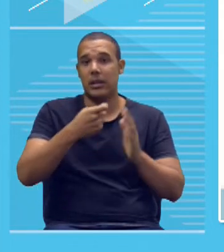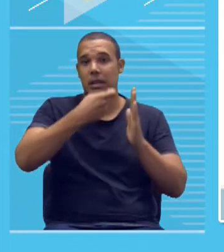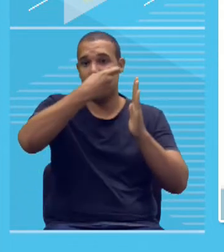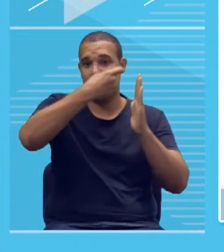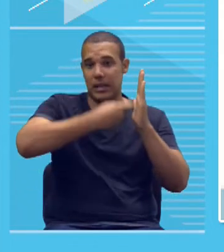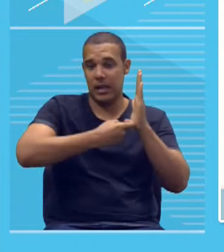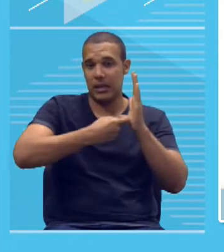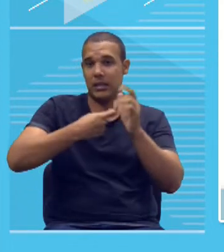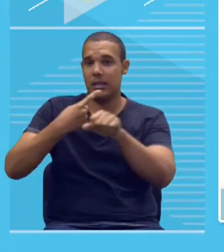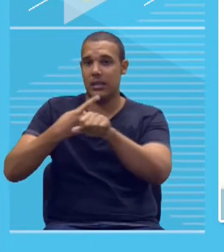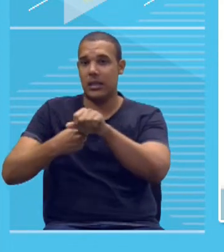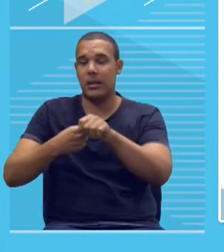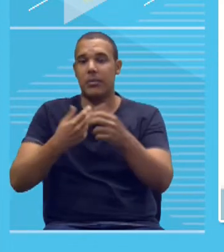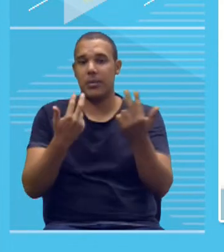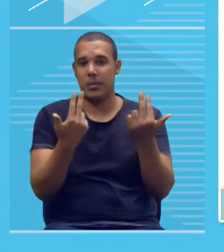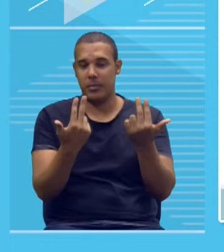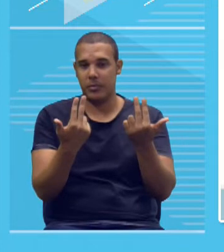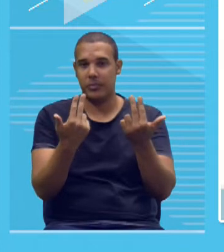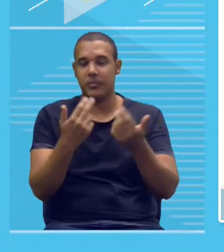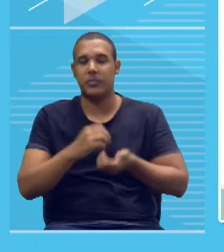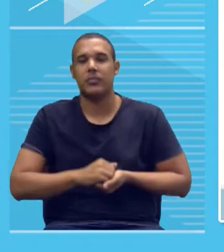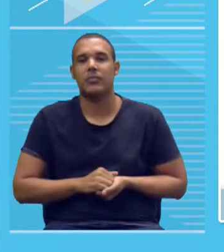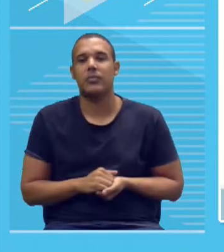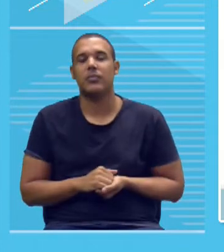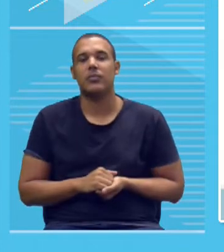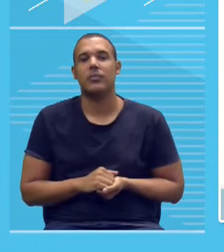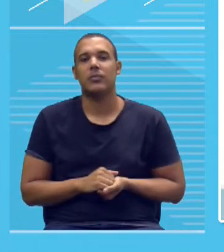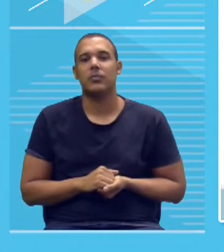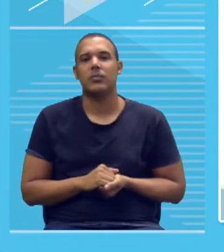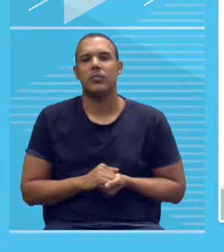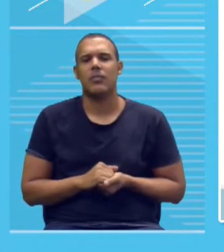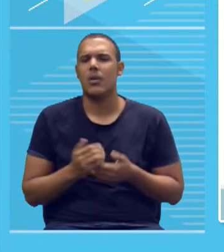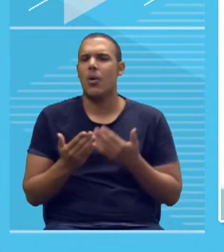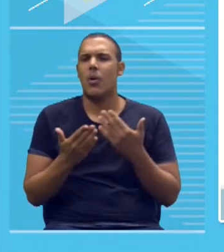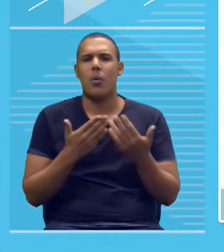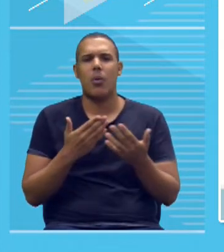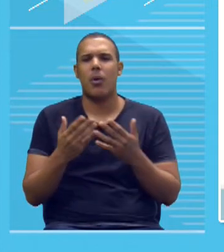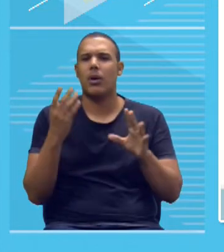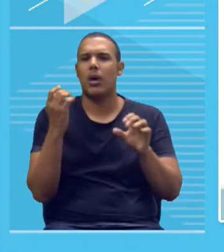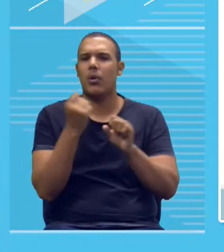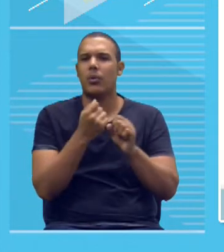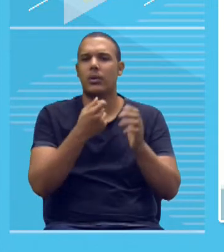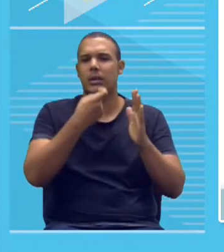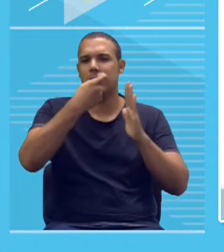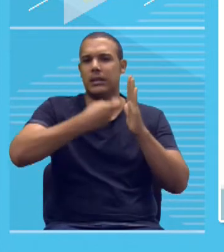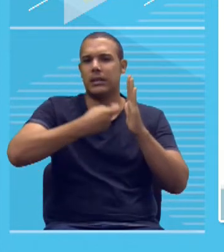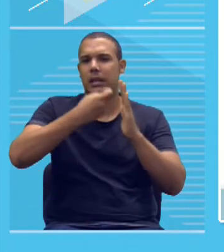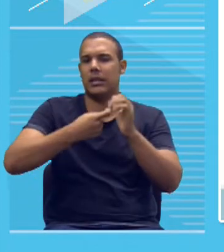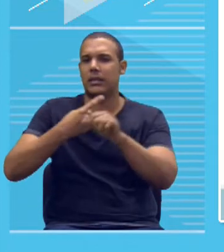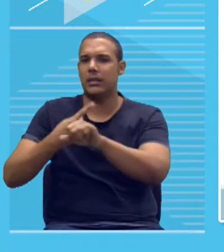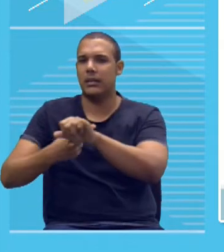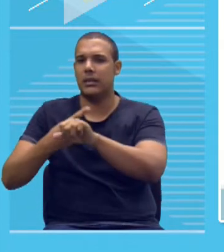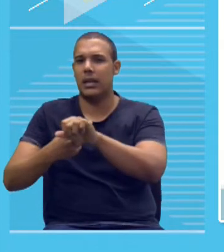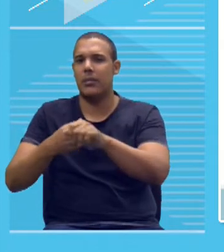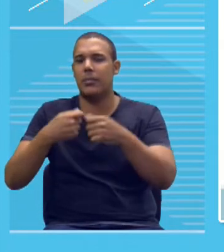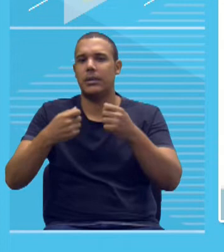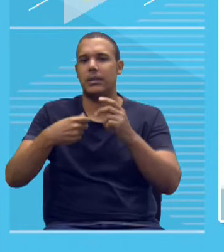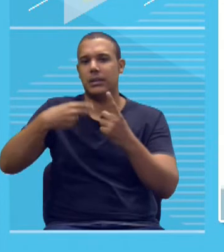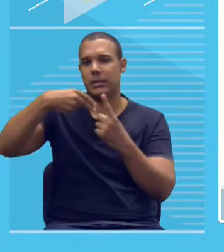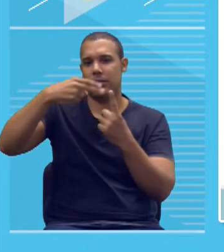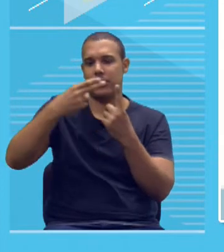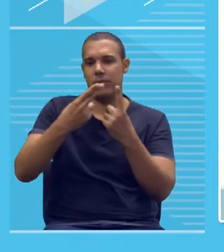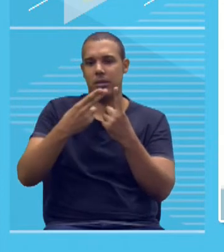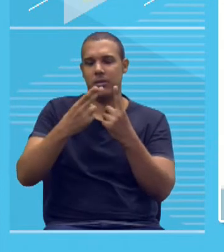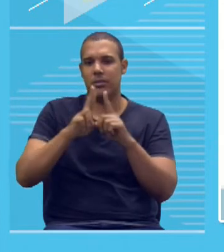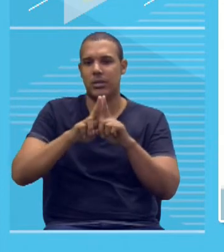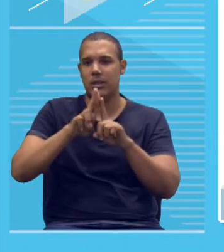esteve estar na mesma unidade aliás qualquer conta que a gente vai fazer Gabriel taxa e tempo tem que estar na mesma unidade é a primeira coisa que deve ser